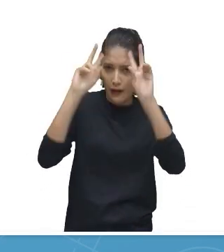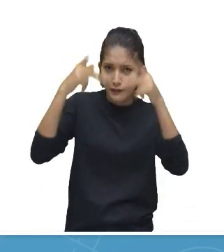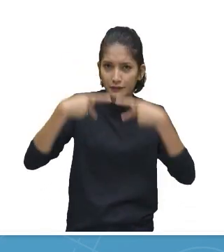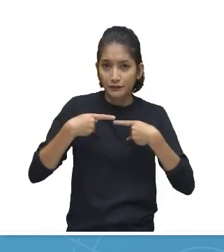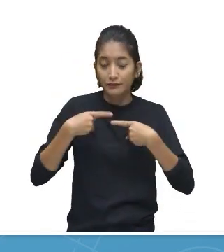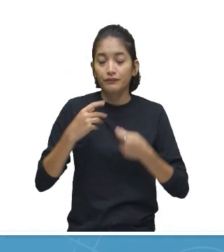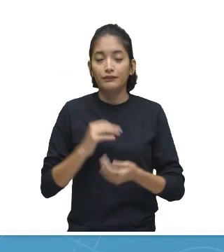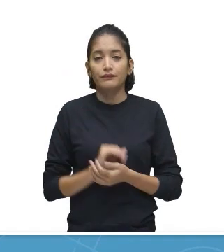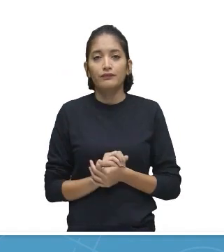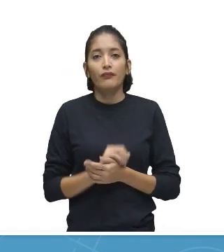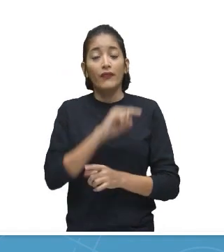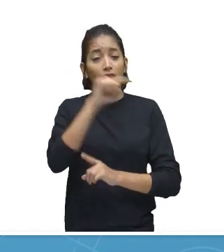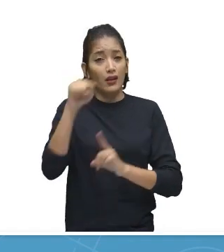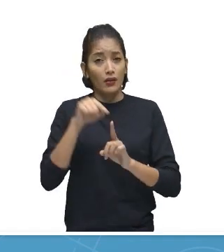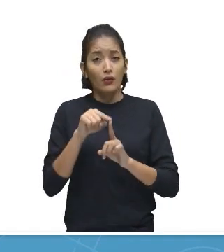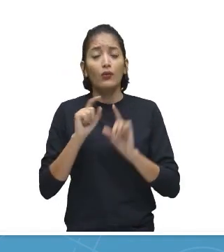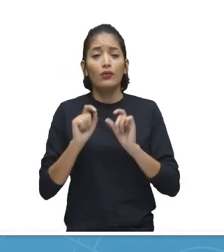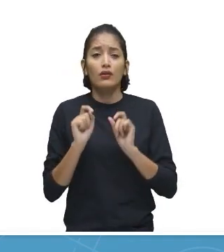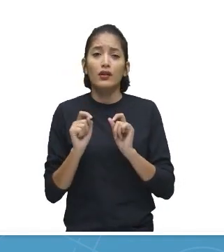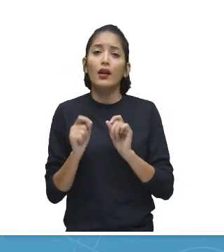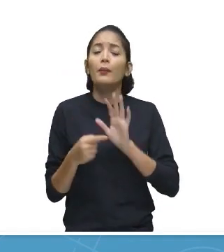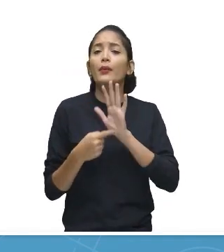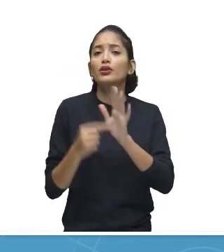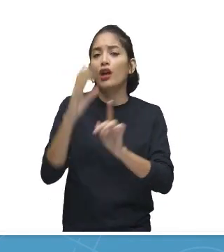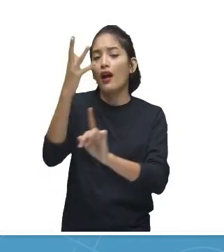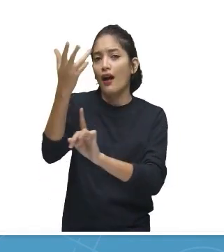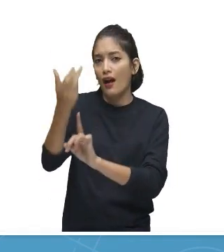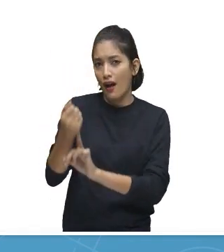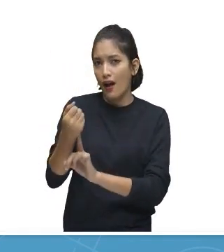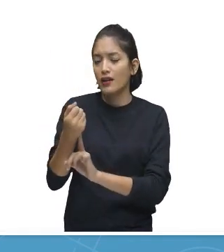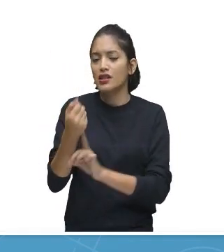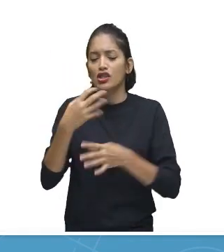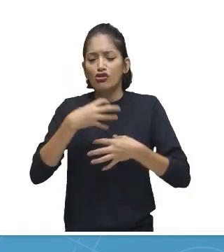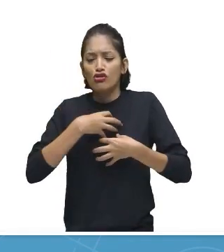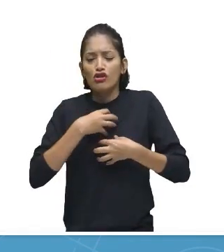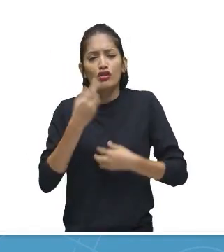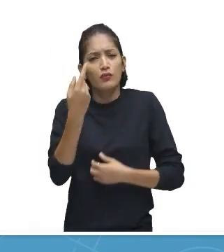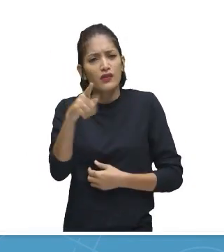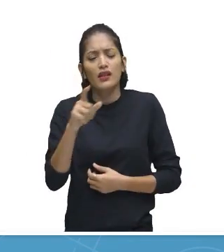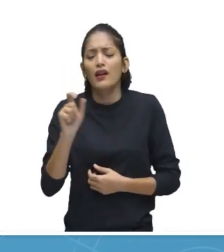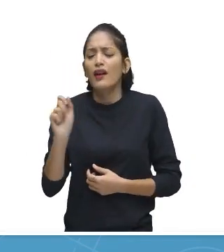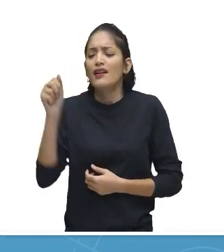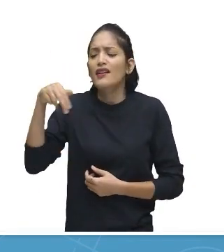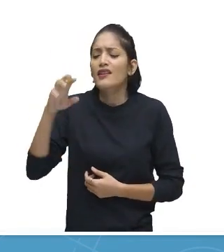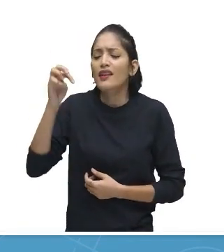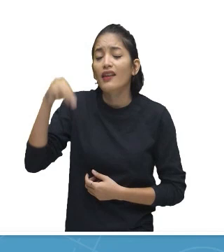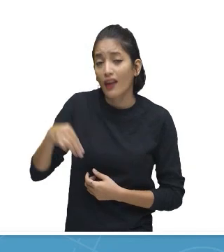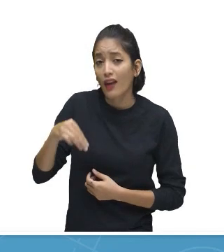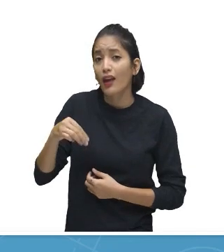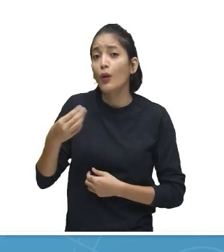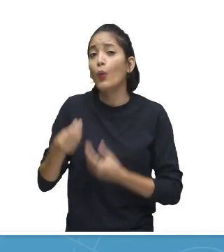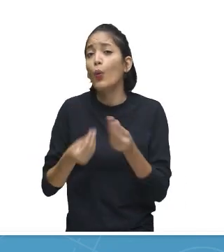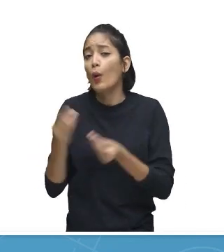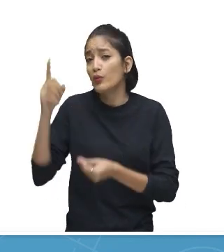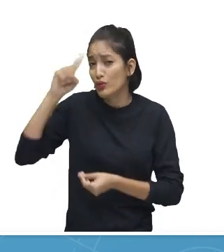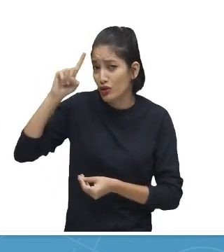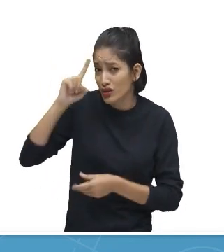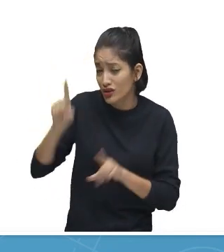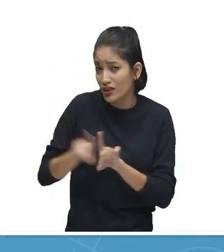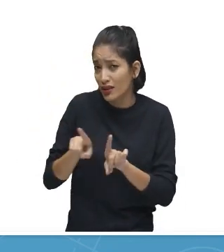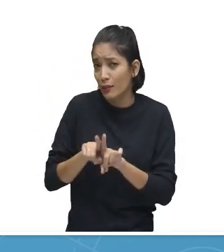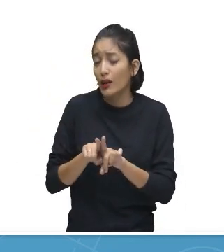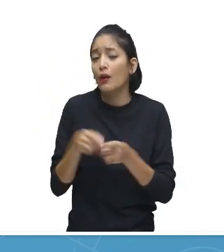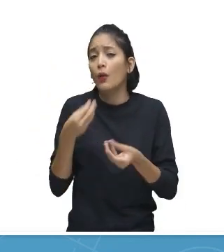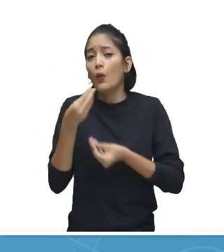vocês trazerem para a obra de arte um pouco de vocês. Quem vocês são? Como é o dia a dia de vocês? Como a